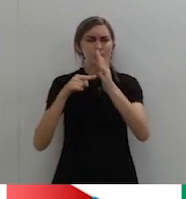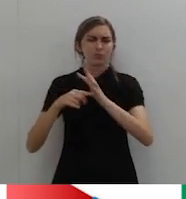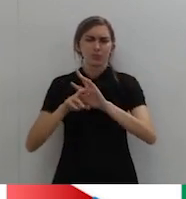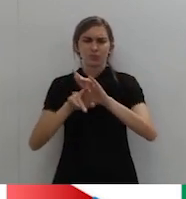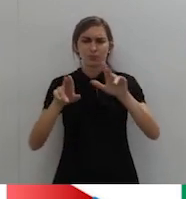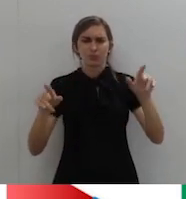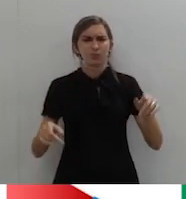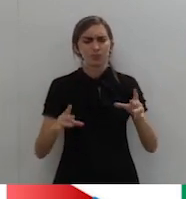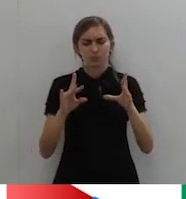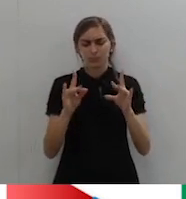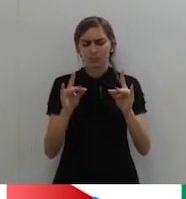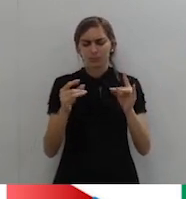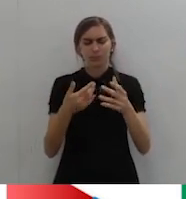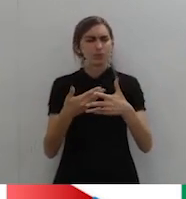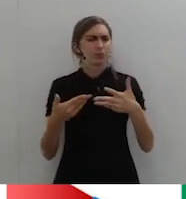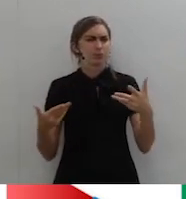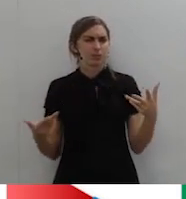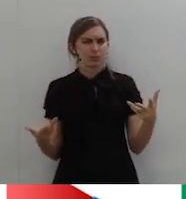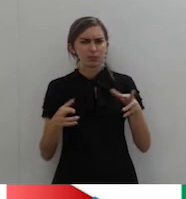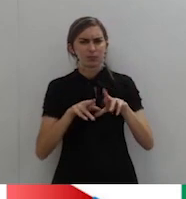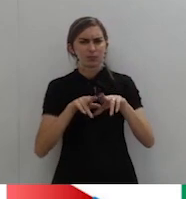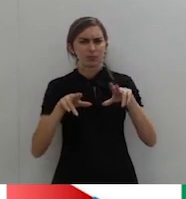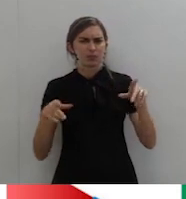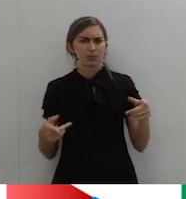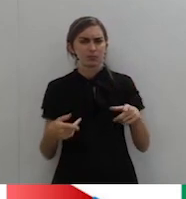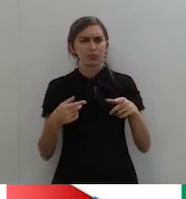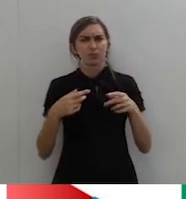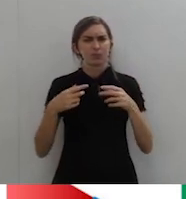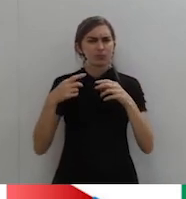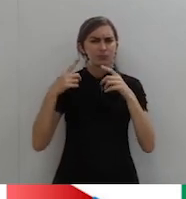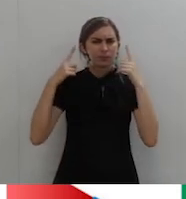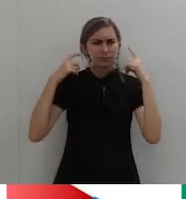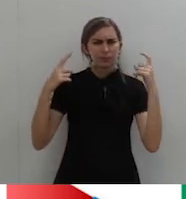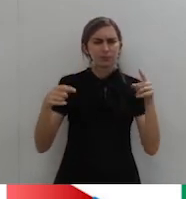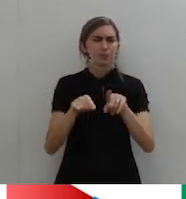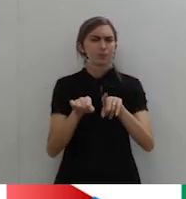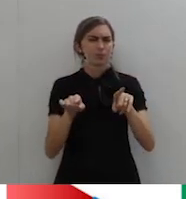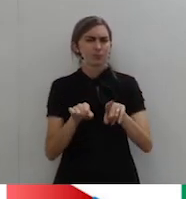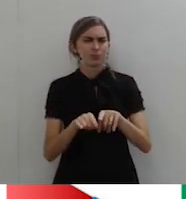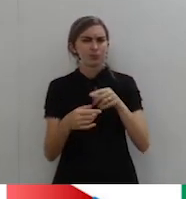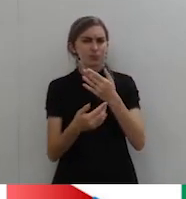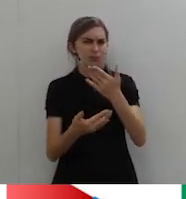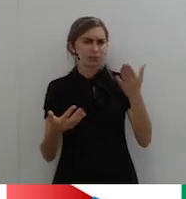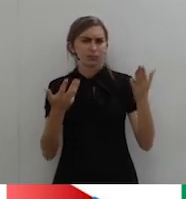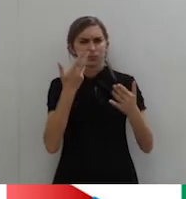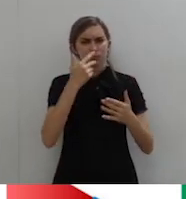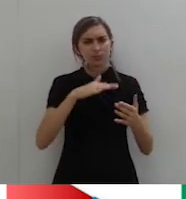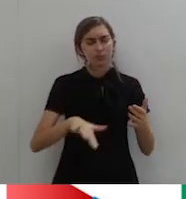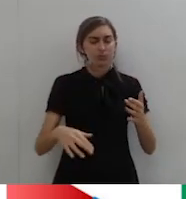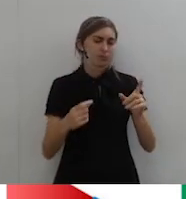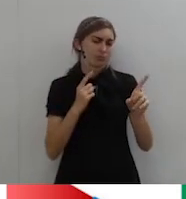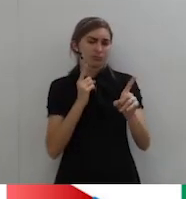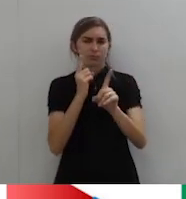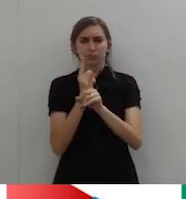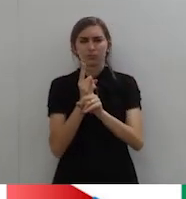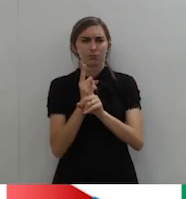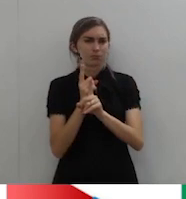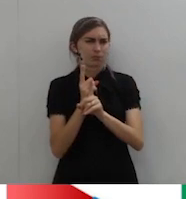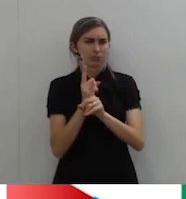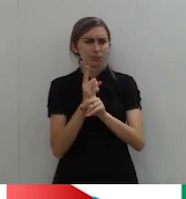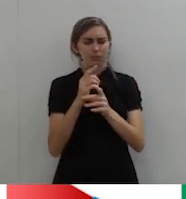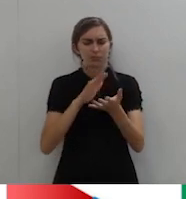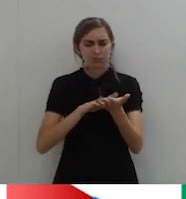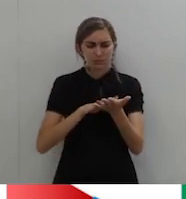objetos com várias texturas e que fazem diversos sons também. Então, é aí onde a criança vai descobrindo a